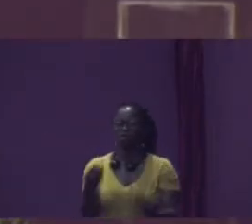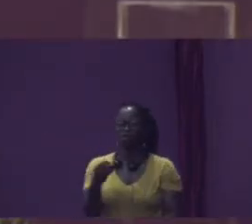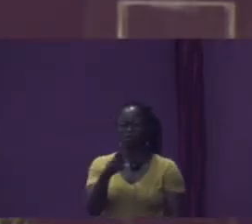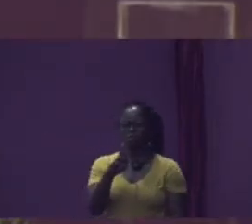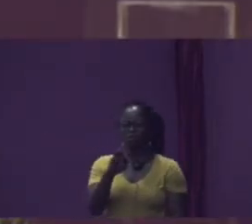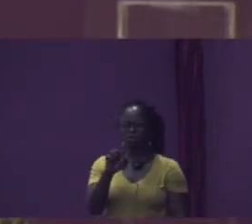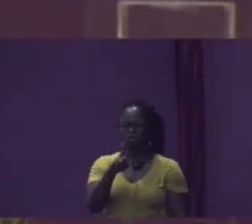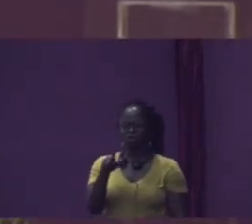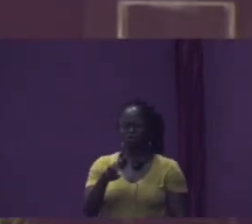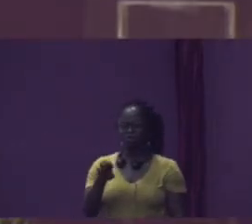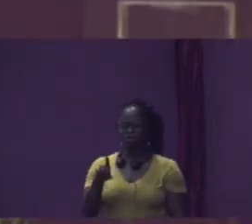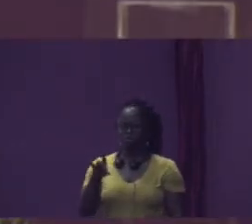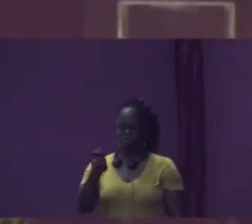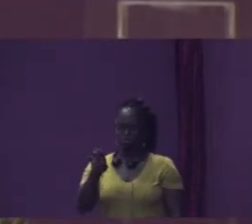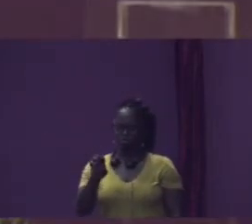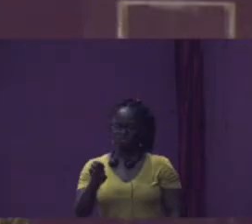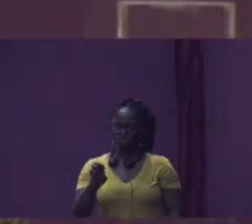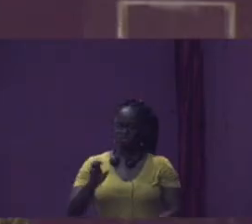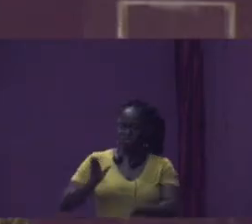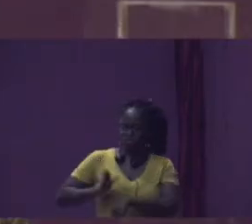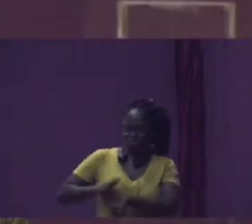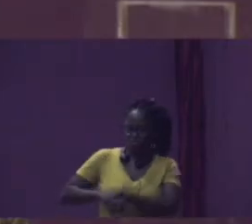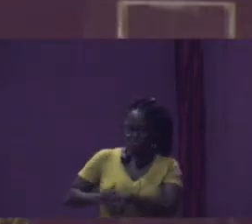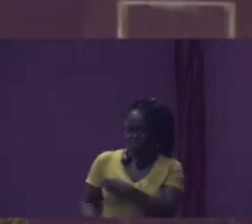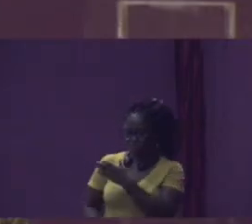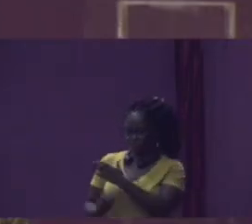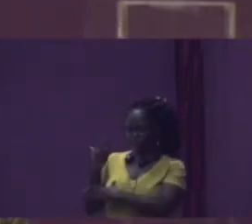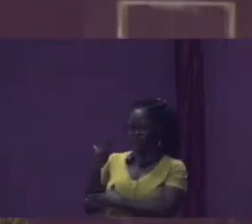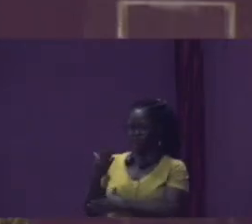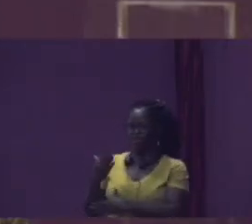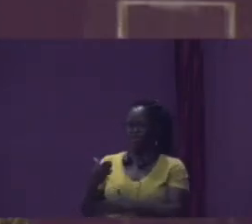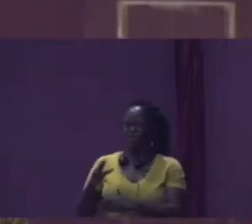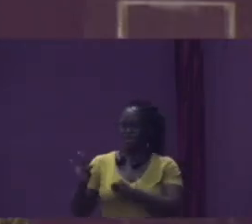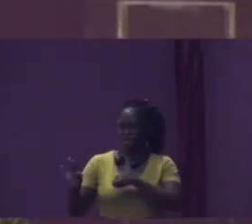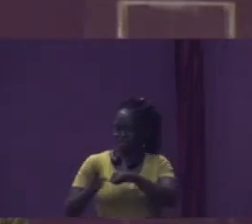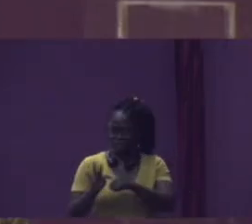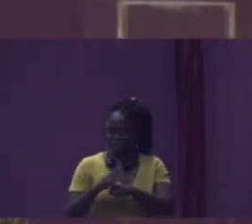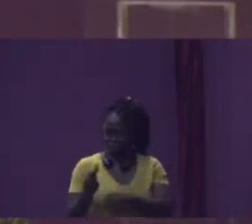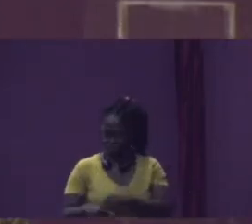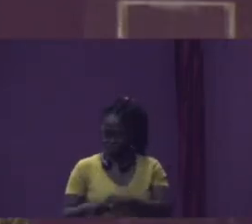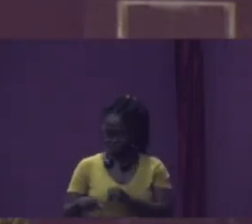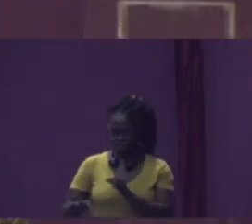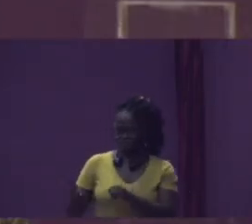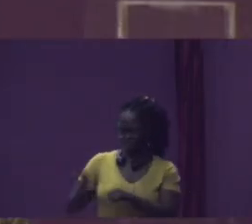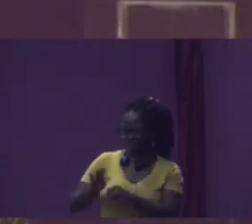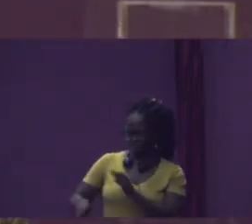nesse cenário de desenvolver a técnica da cesariana no Brasil e de propagar também